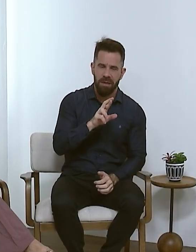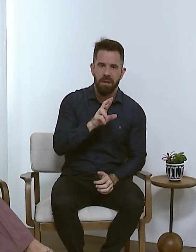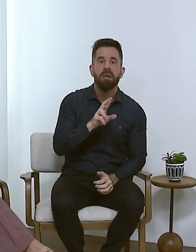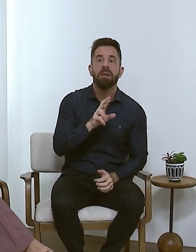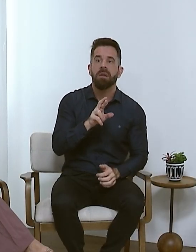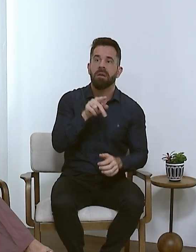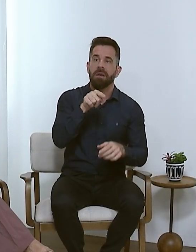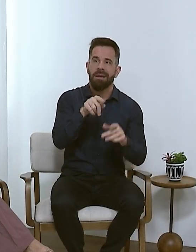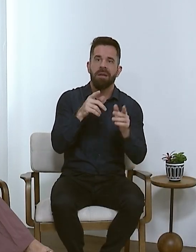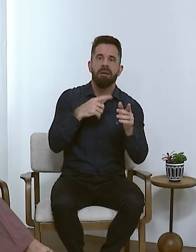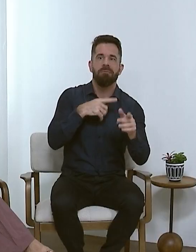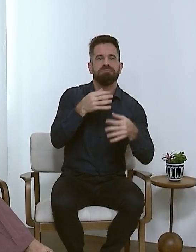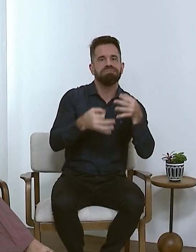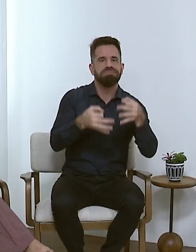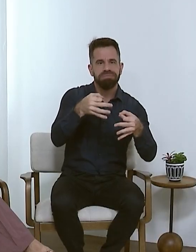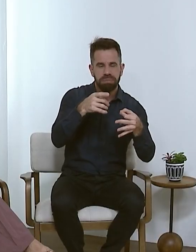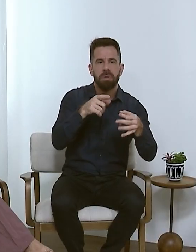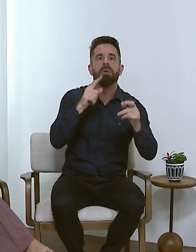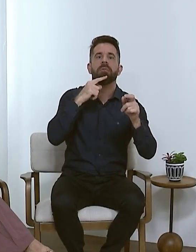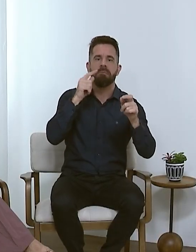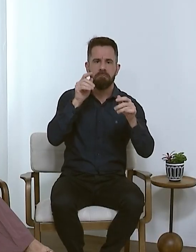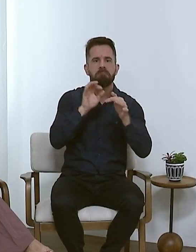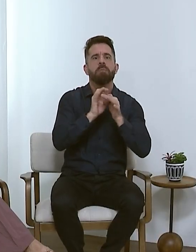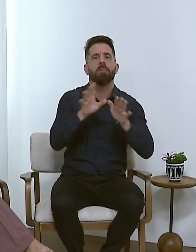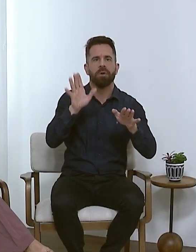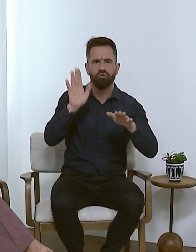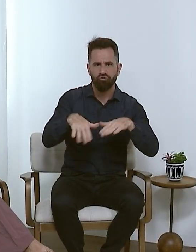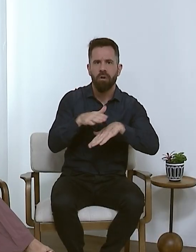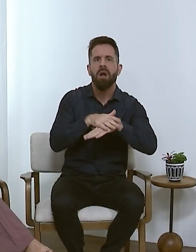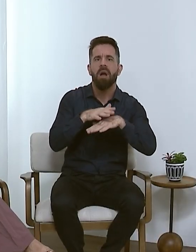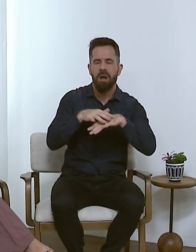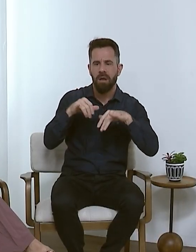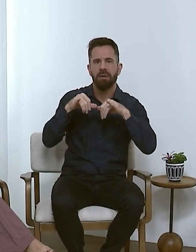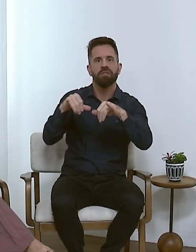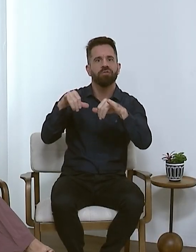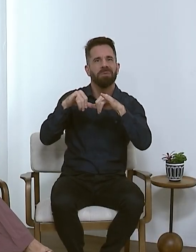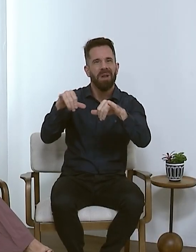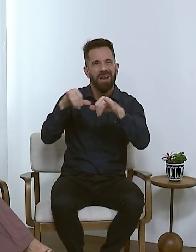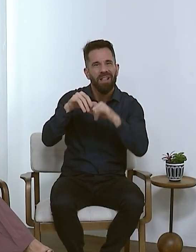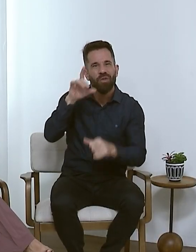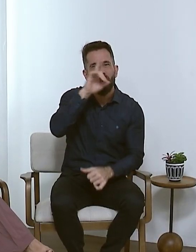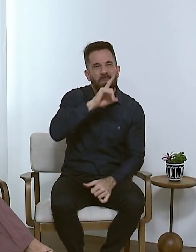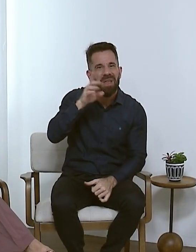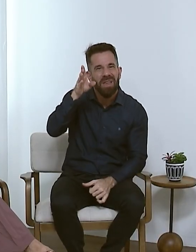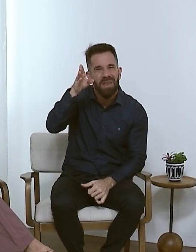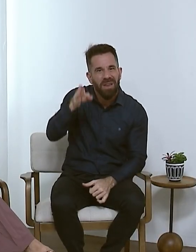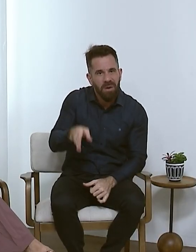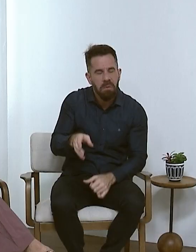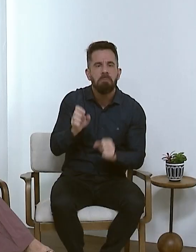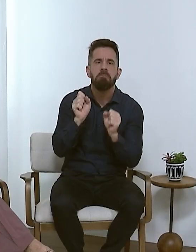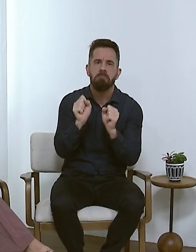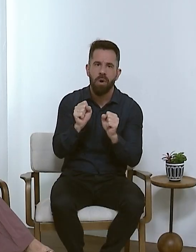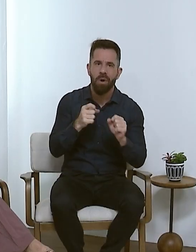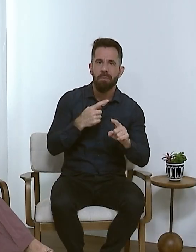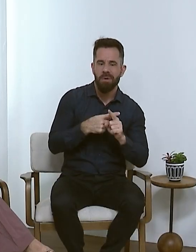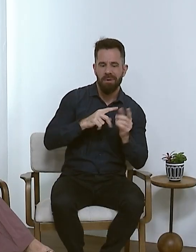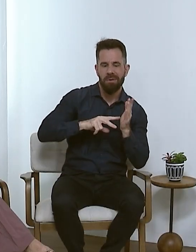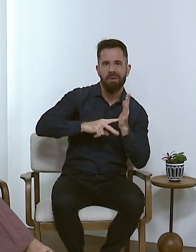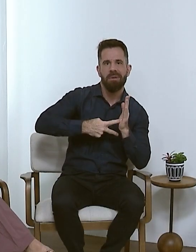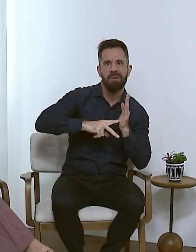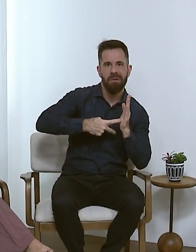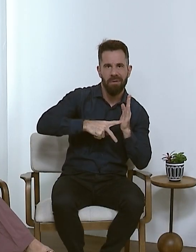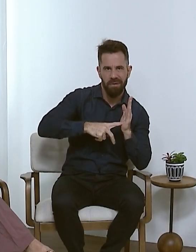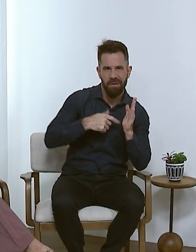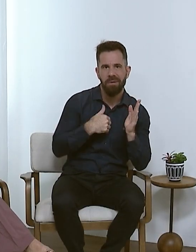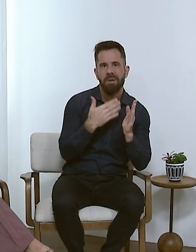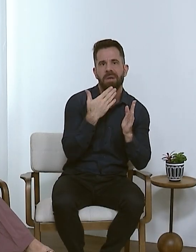que os supermercados funcionem o dia todo aos domingos e feriados, depois de negar um período de liminar do Sindicato do Comércio Varejista